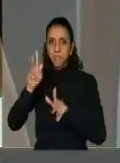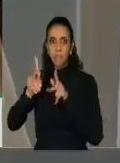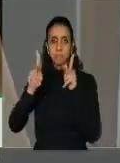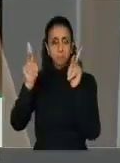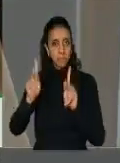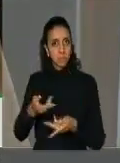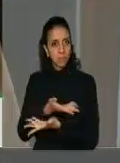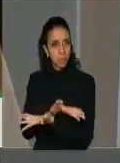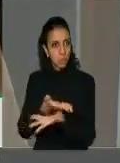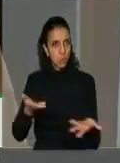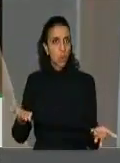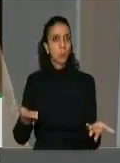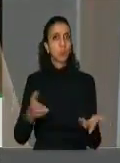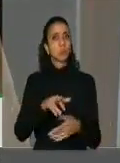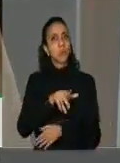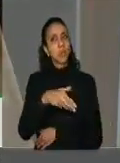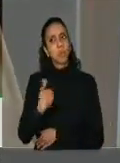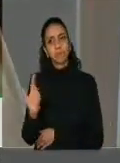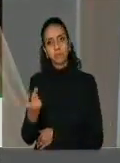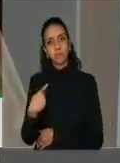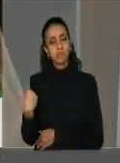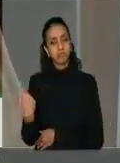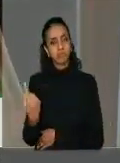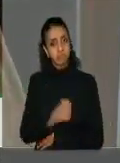todos vocês, queridos irmãos presentes.